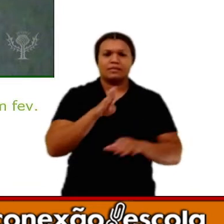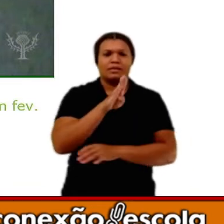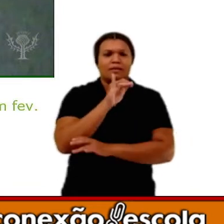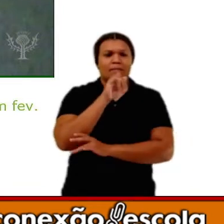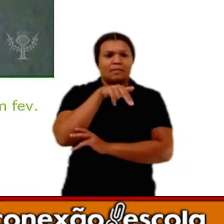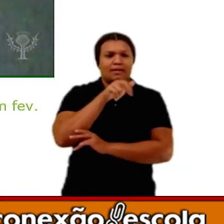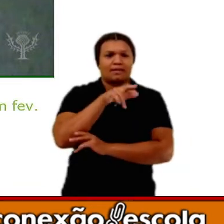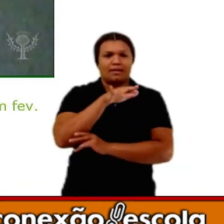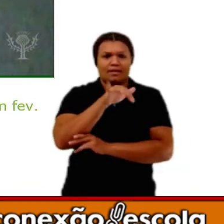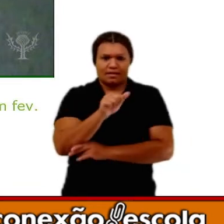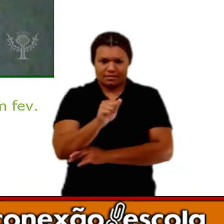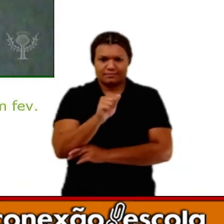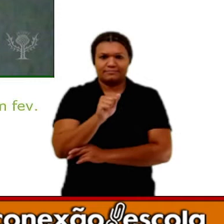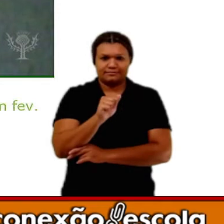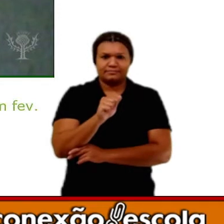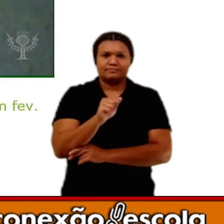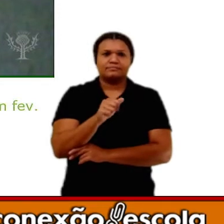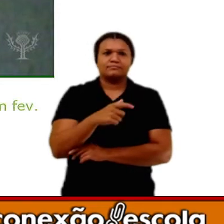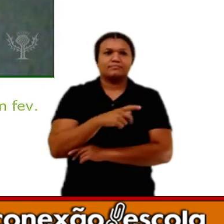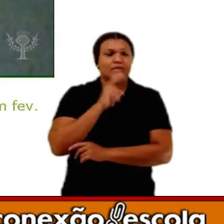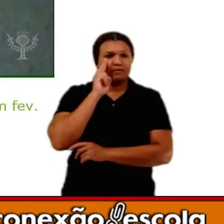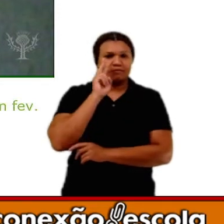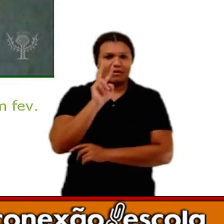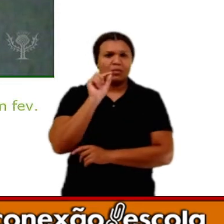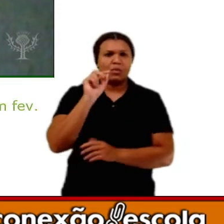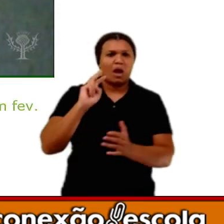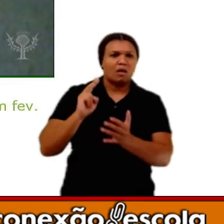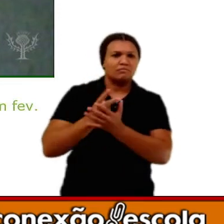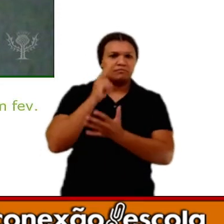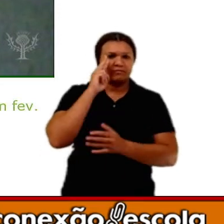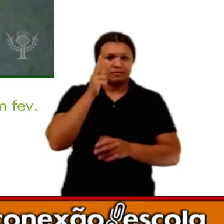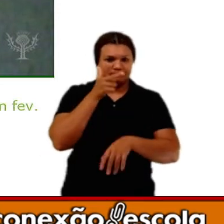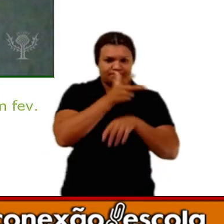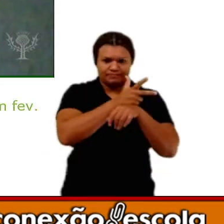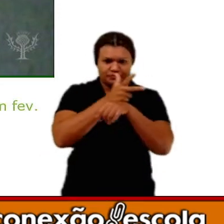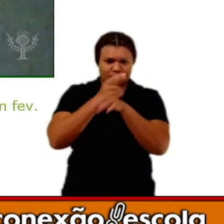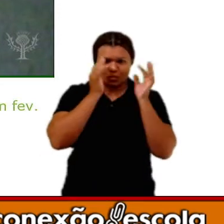Na divisão binária, olha só o que acontece. Observe esse vídeo.